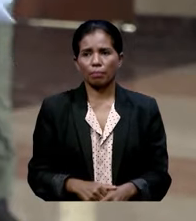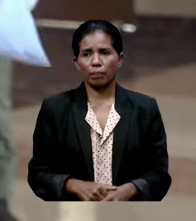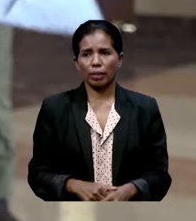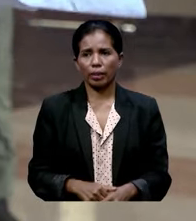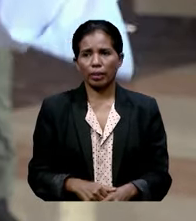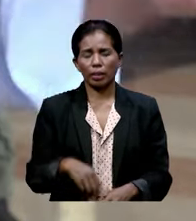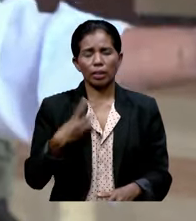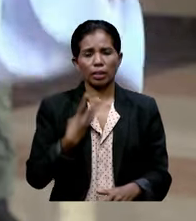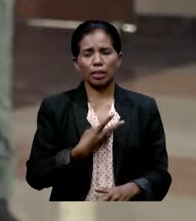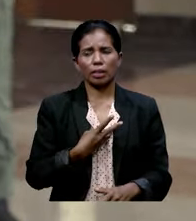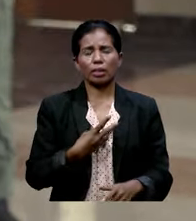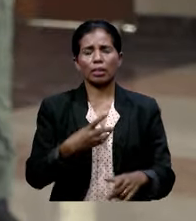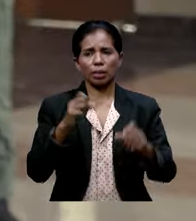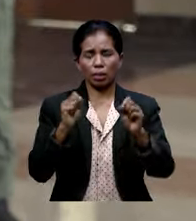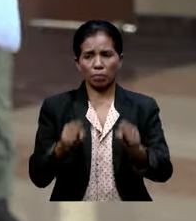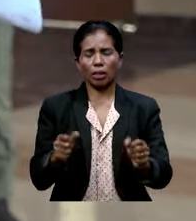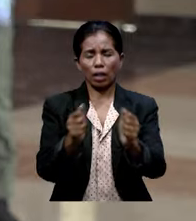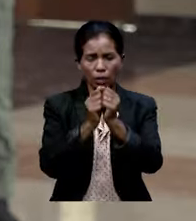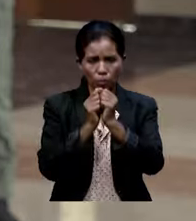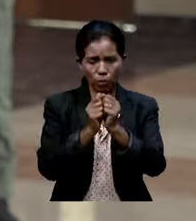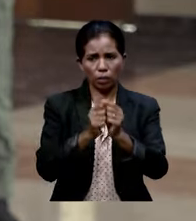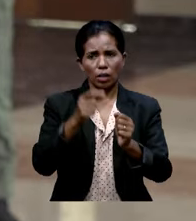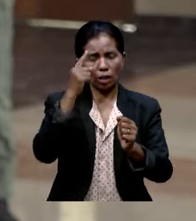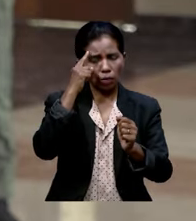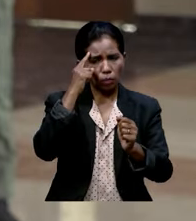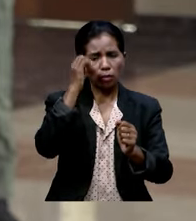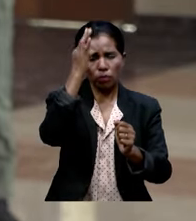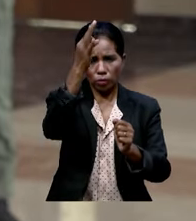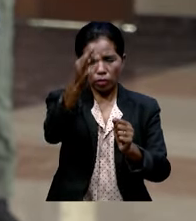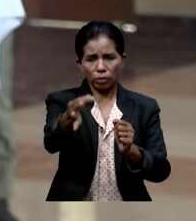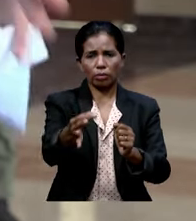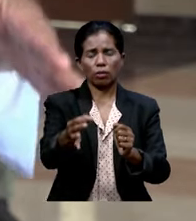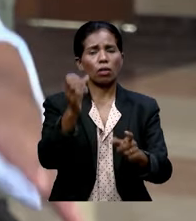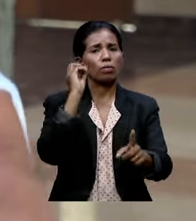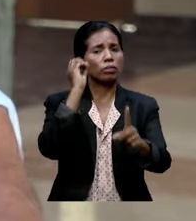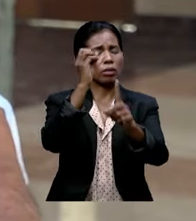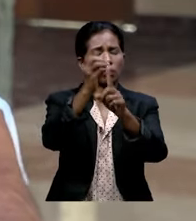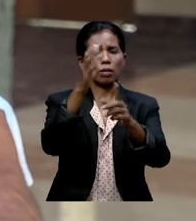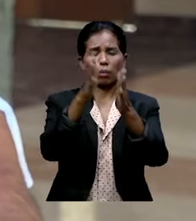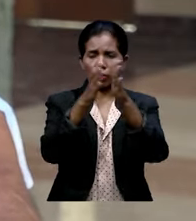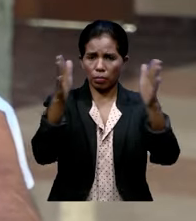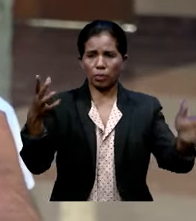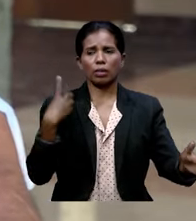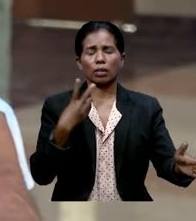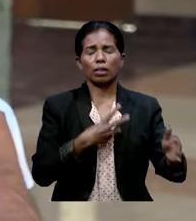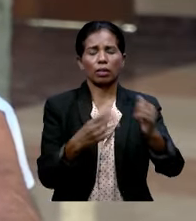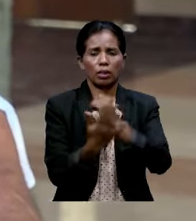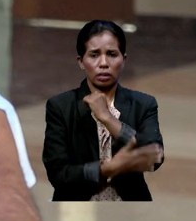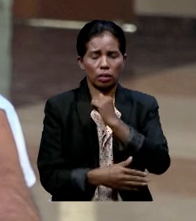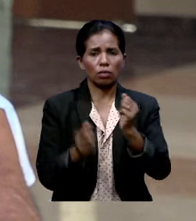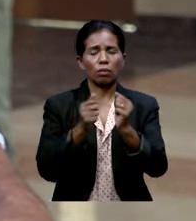Para Isabel, é muito canoim para o objetivo no Botlio. Isso não é reino, oito no povo.